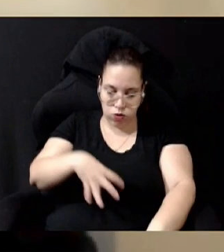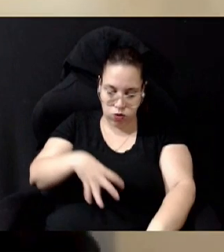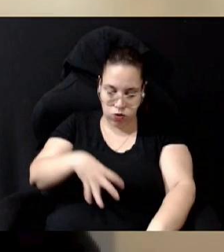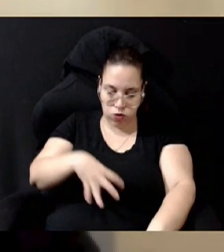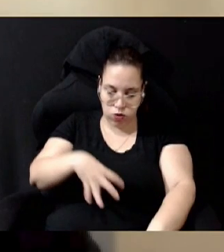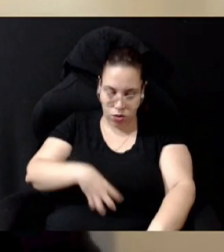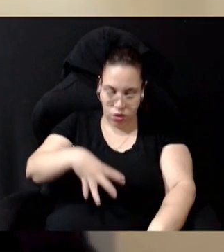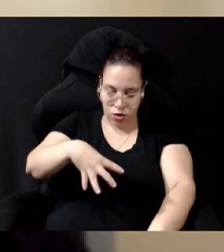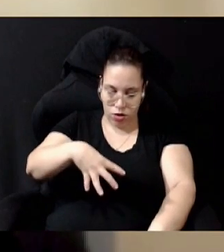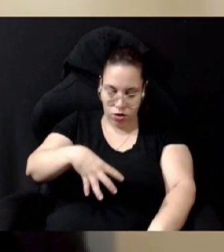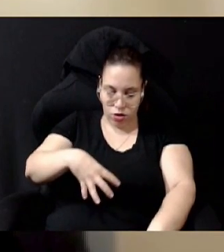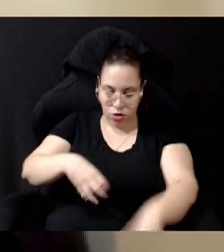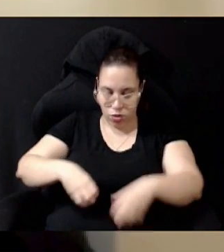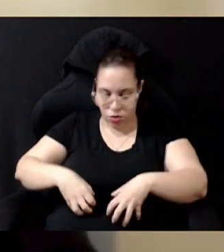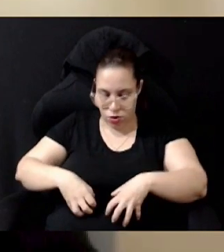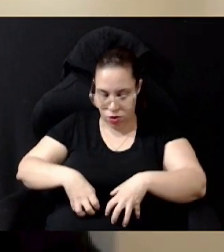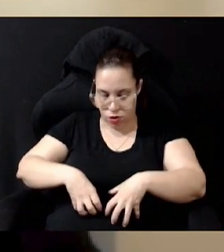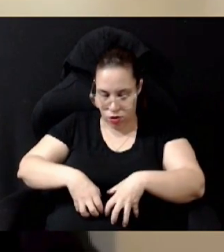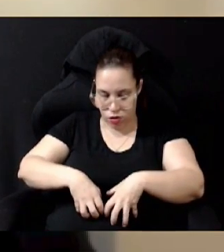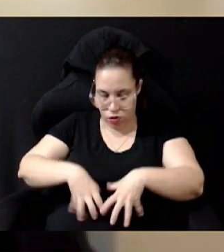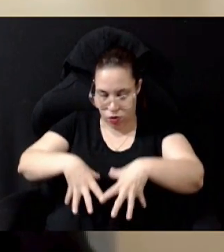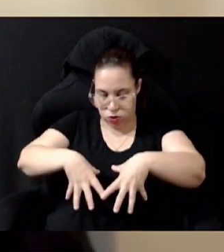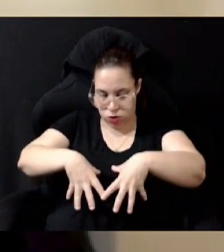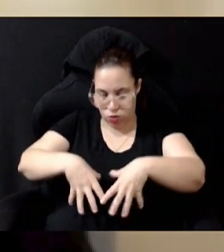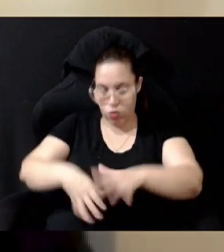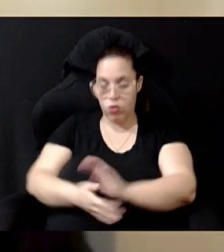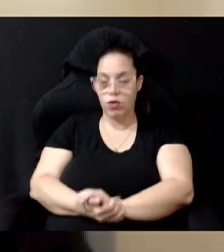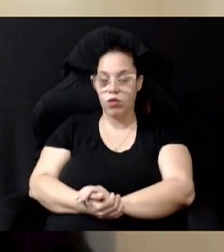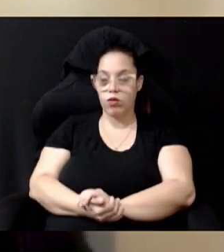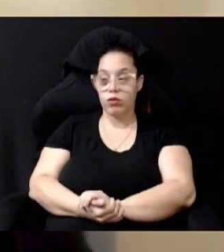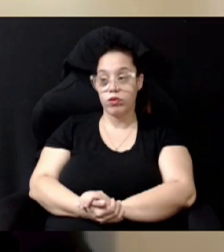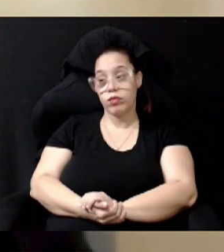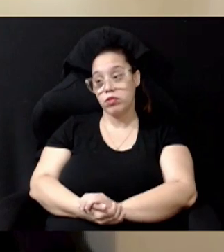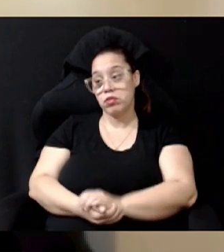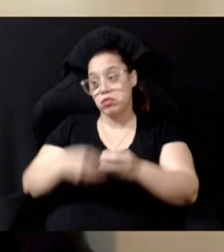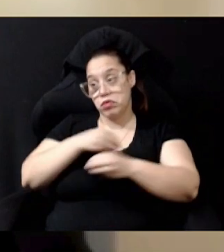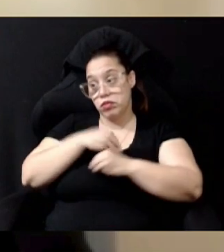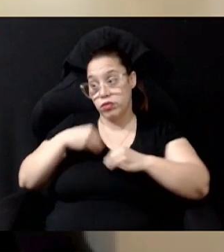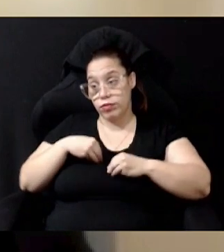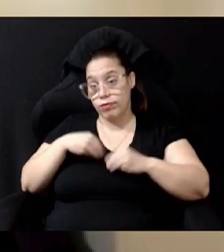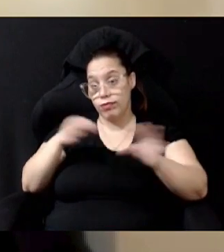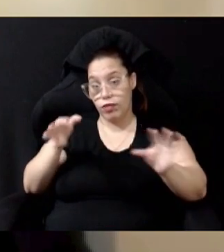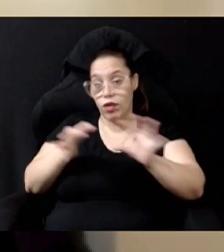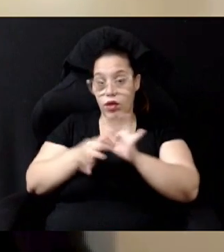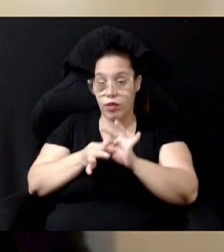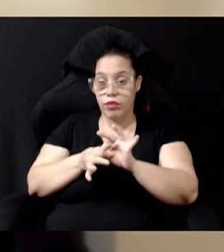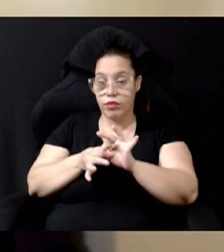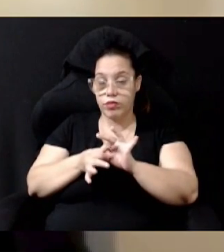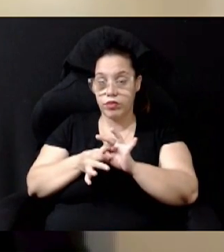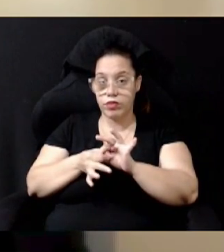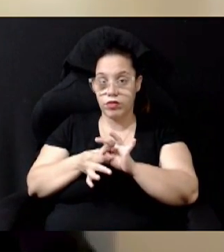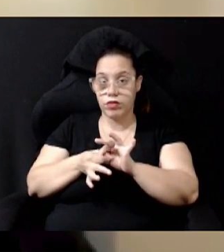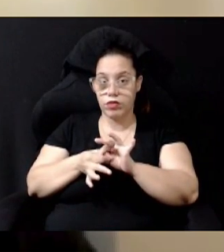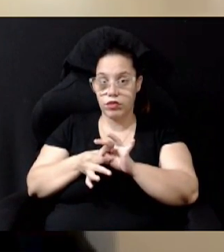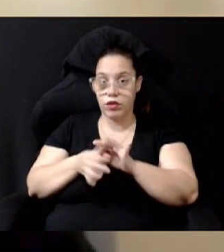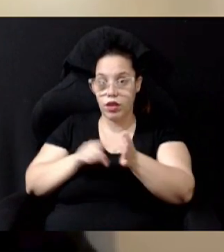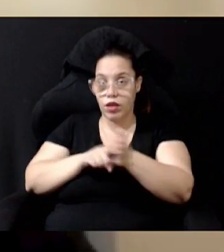que um exame físico pode revelar e a partir daí pedir exames complementares e pedir uma investigação para poder